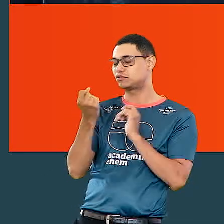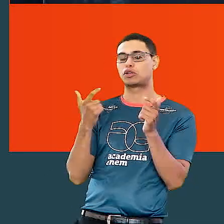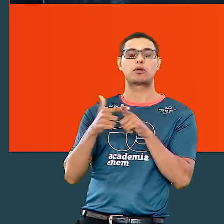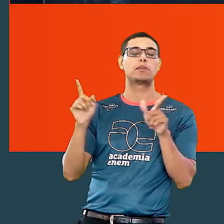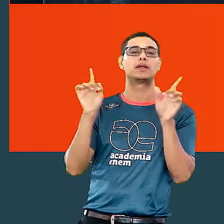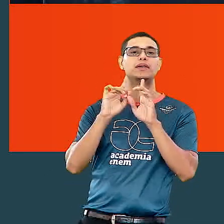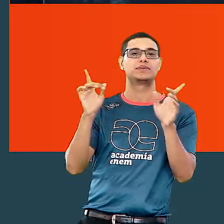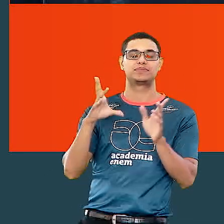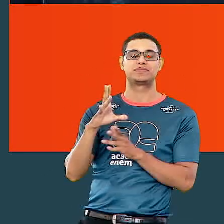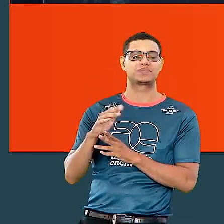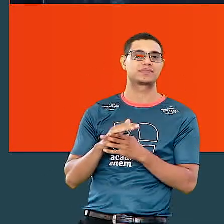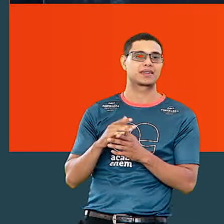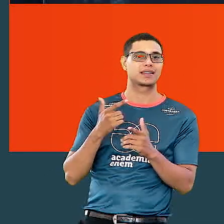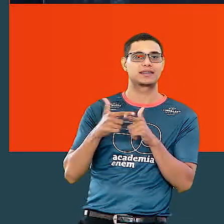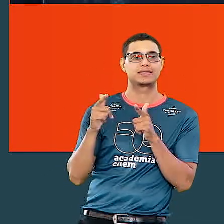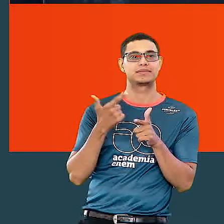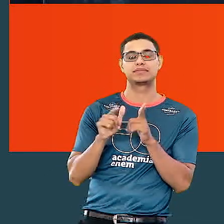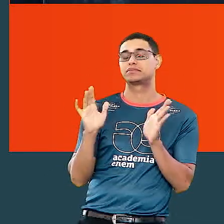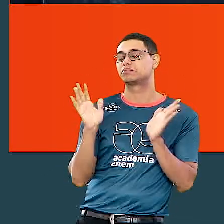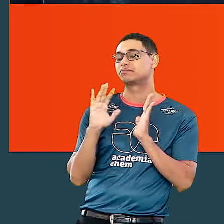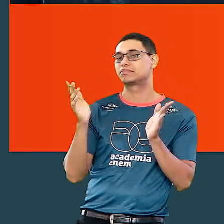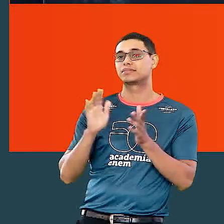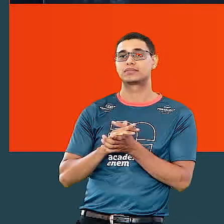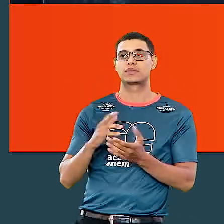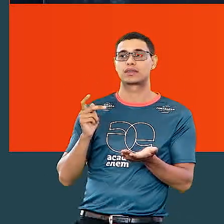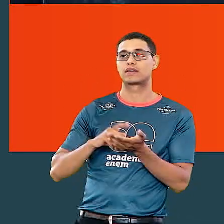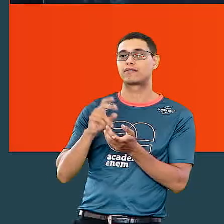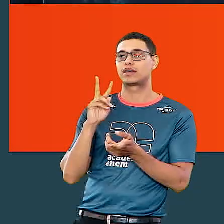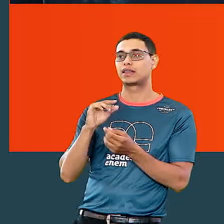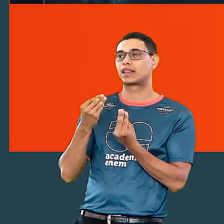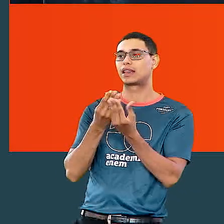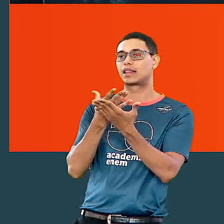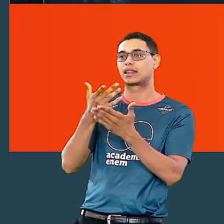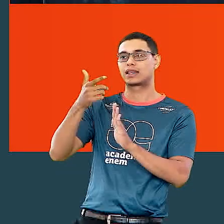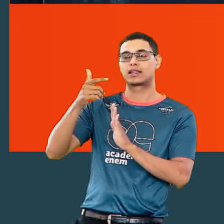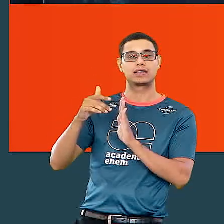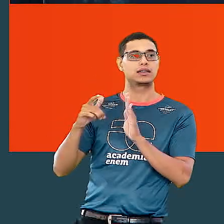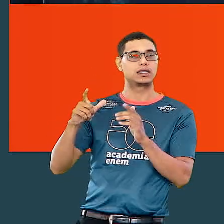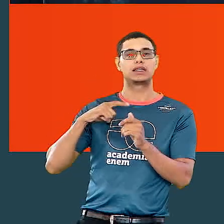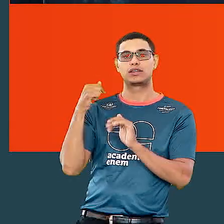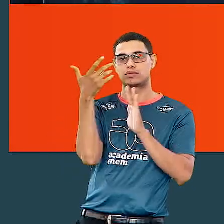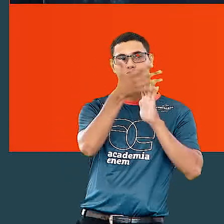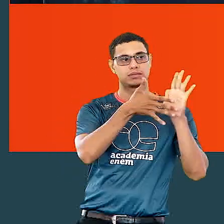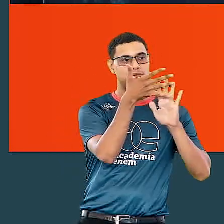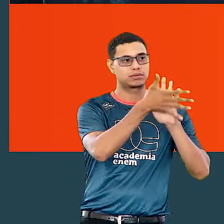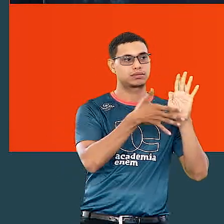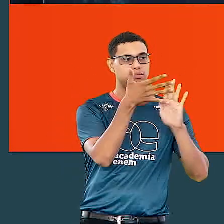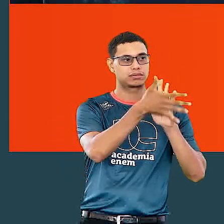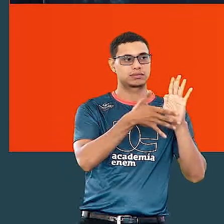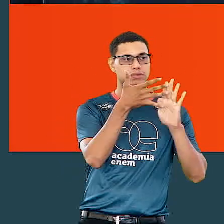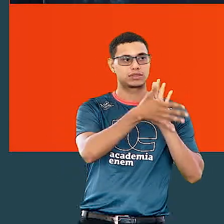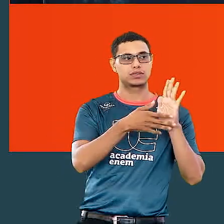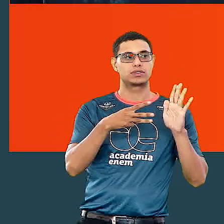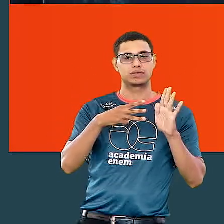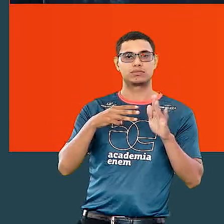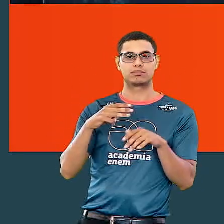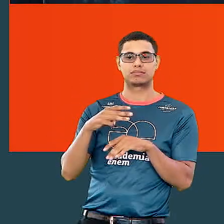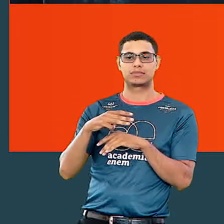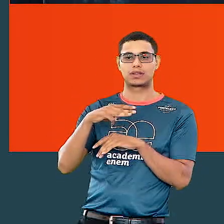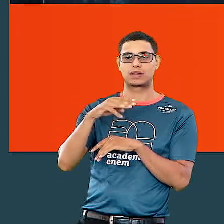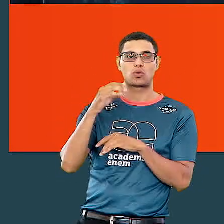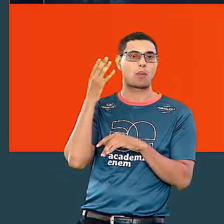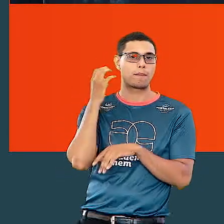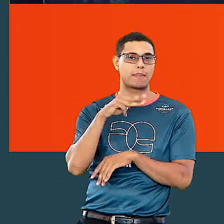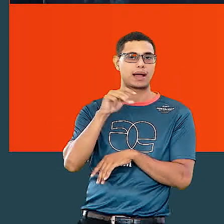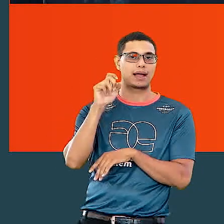Tô nessa. A Polícia Federal vai pegar vocês, porque você está entregando uma questão. Vai ter lá. Vai estar um texto do Marx, dizendo sobre um